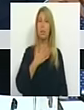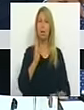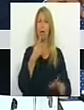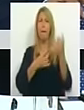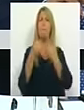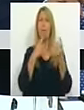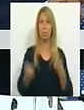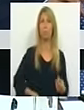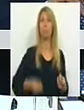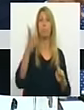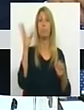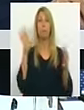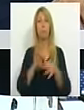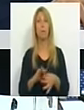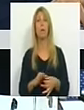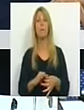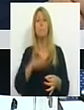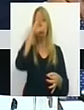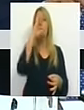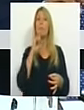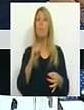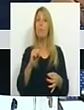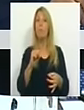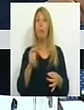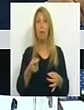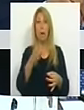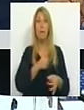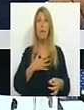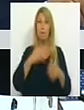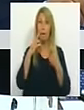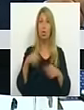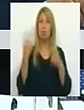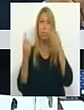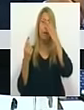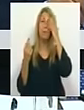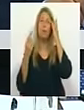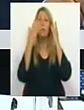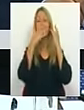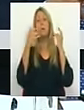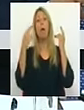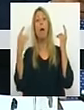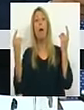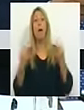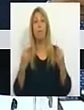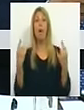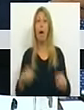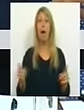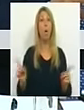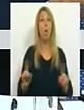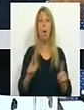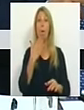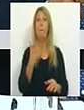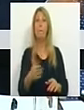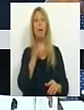perguntas a este respeito ao Governo e a um conjunto de empresas públicas, se existiram ou não pedidos de autorização